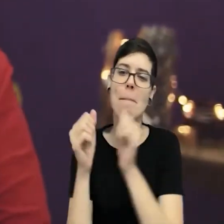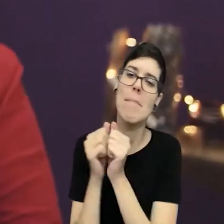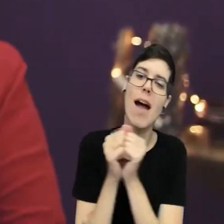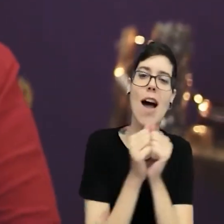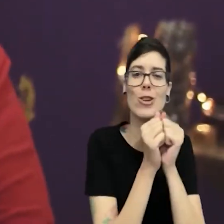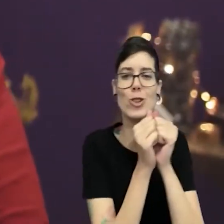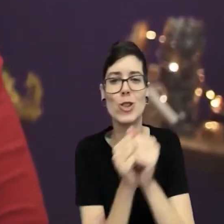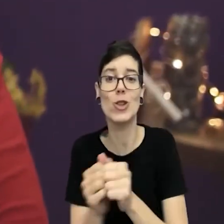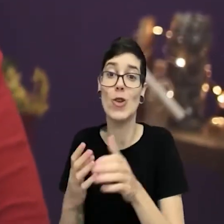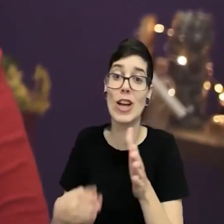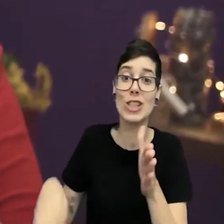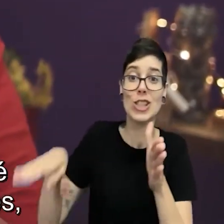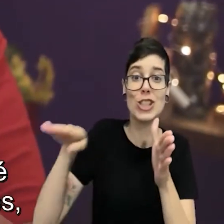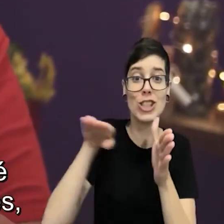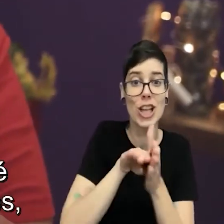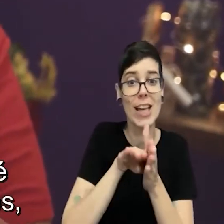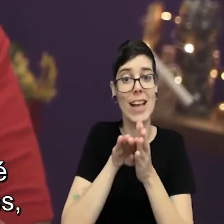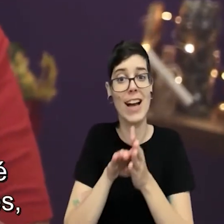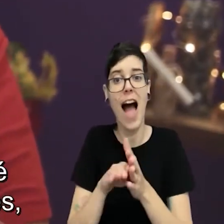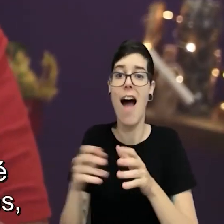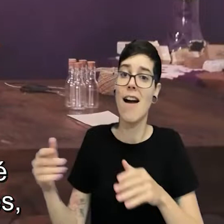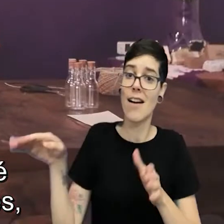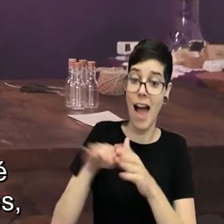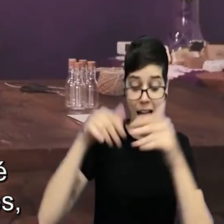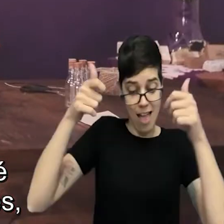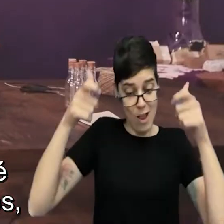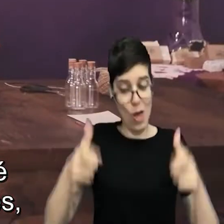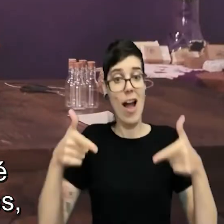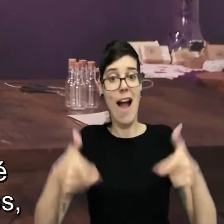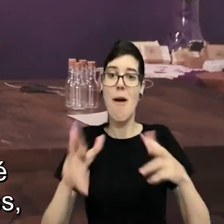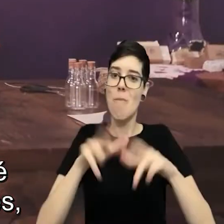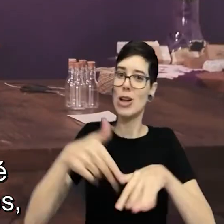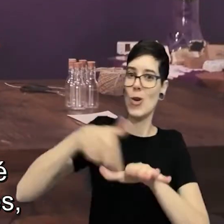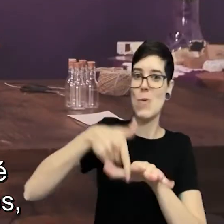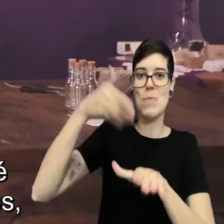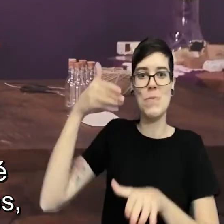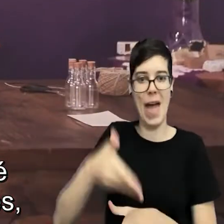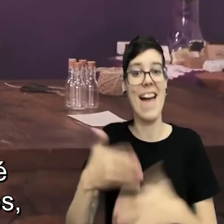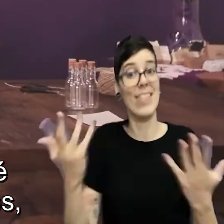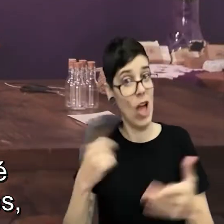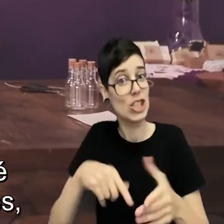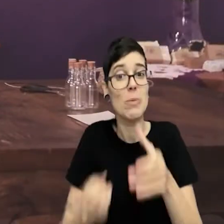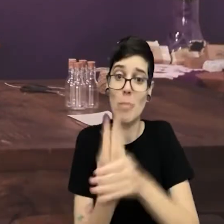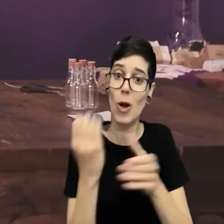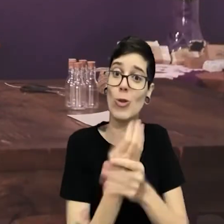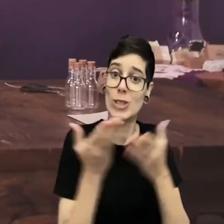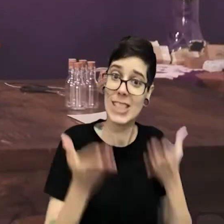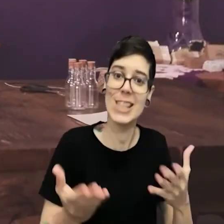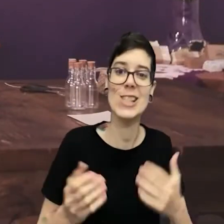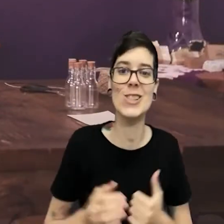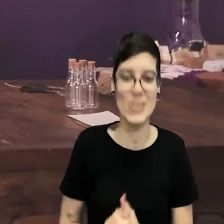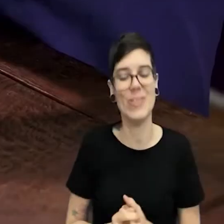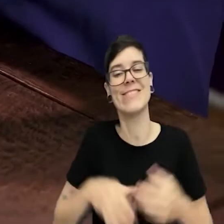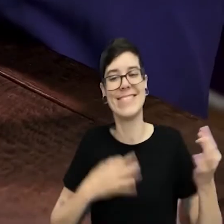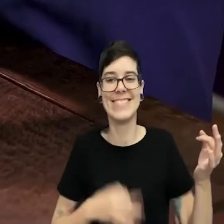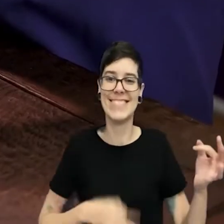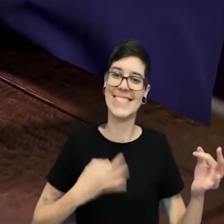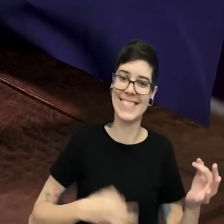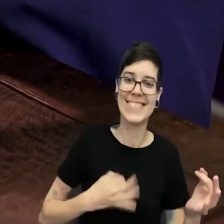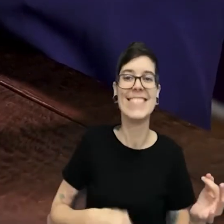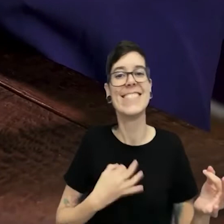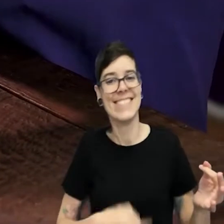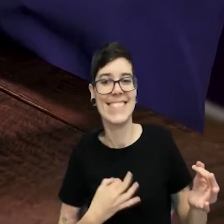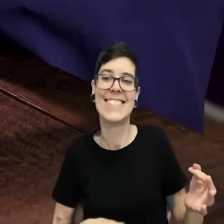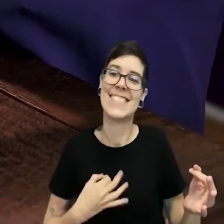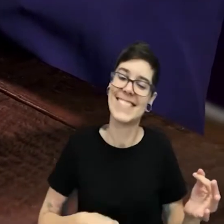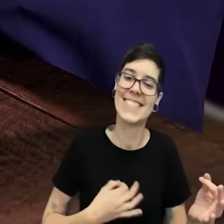a gente pode andar, a gente pode chegar onde nós chegamos até hoje, né? E graças aos nossos pés que nos conduziram, né? Atrás das